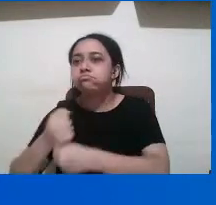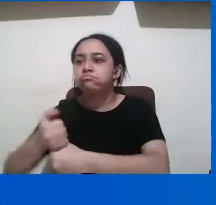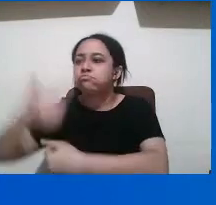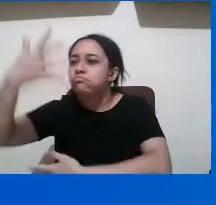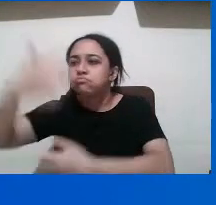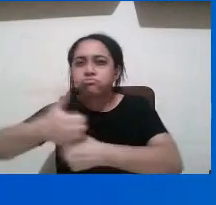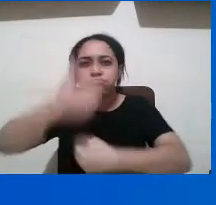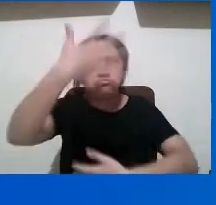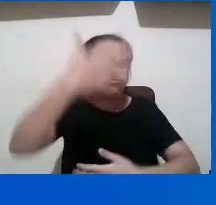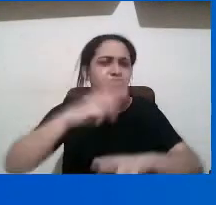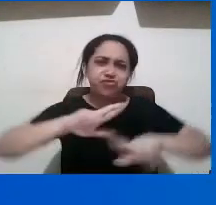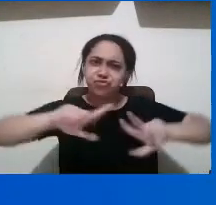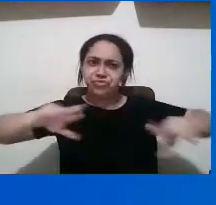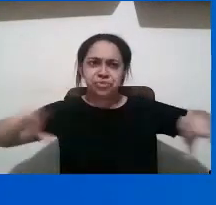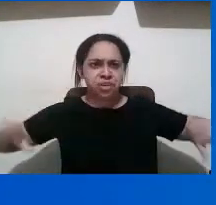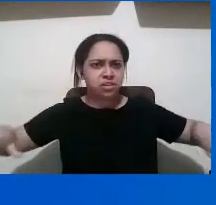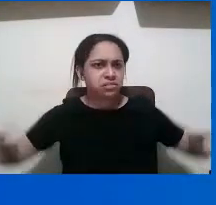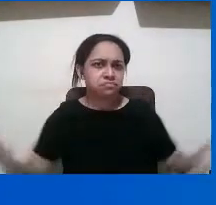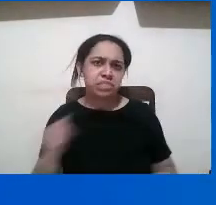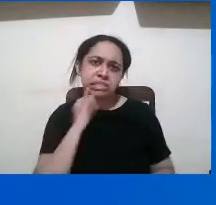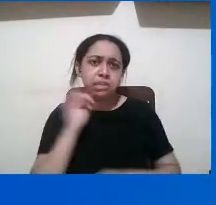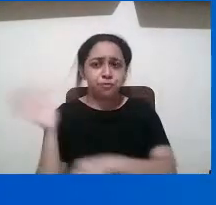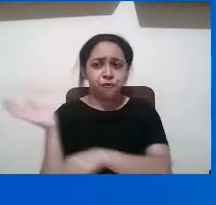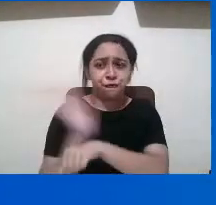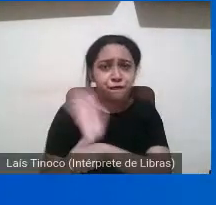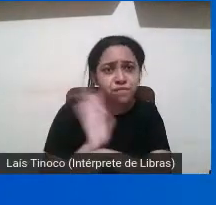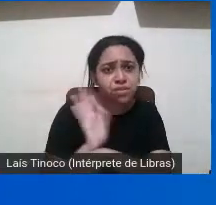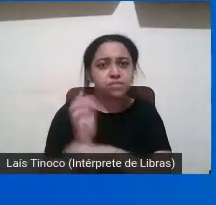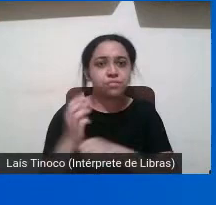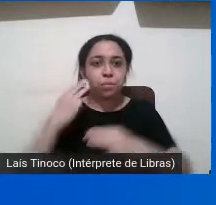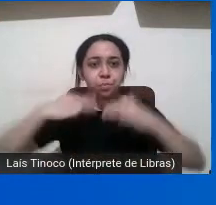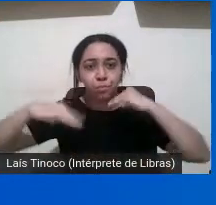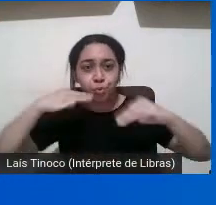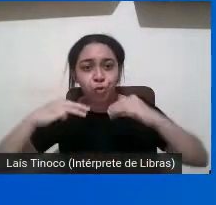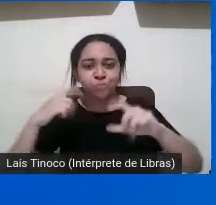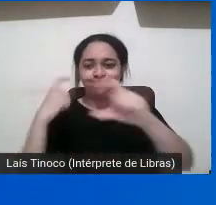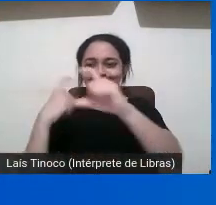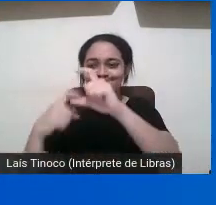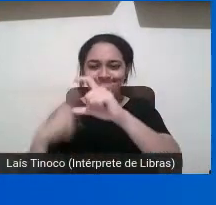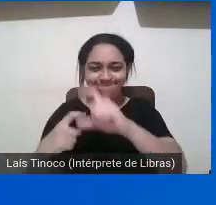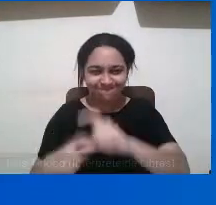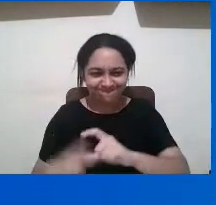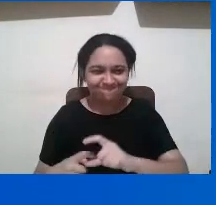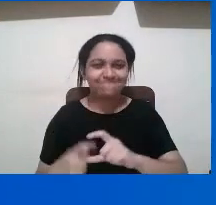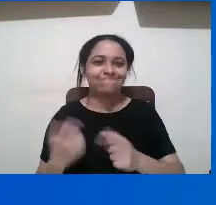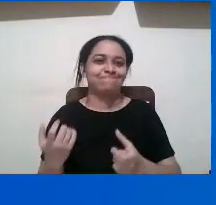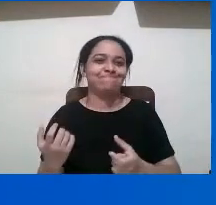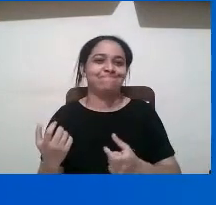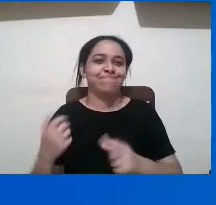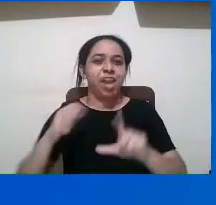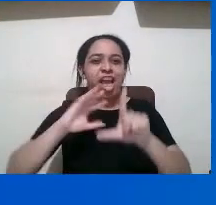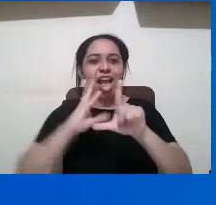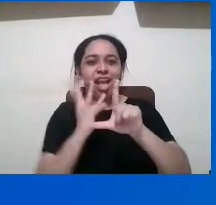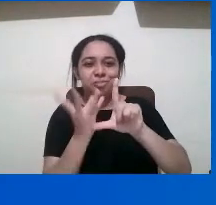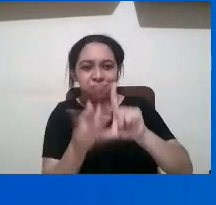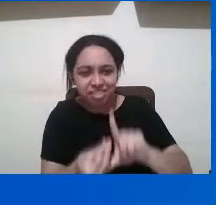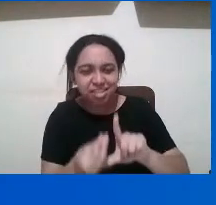culturais né filmes músicas histórias em quadrinhos desenhar animados reportagens